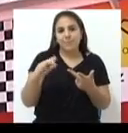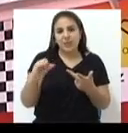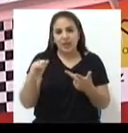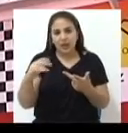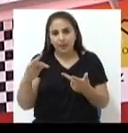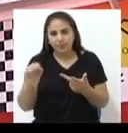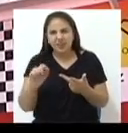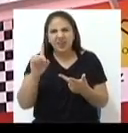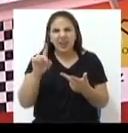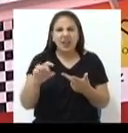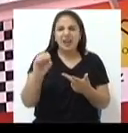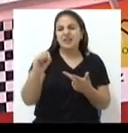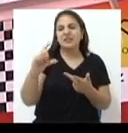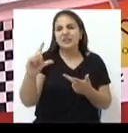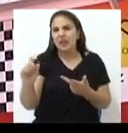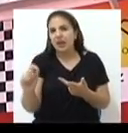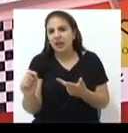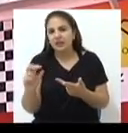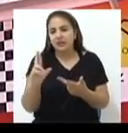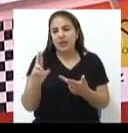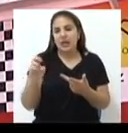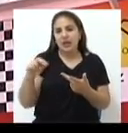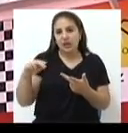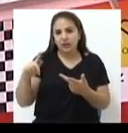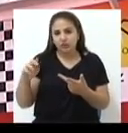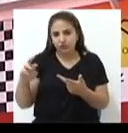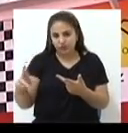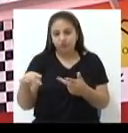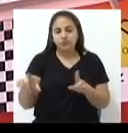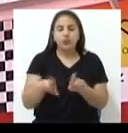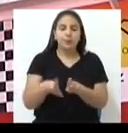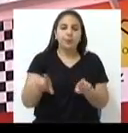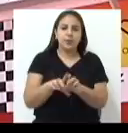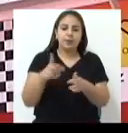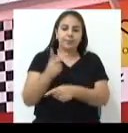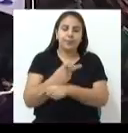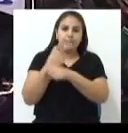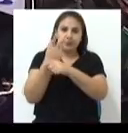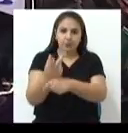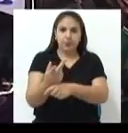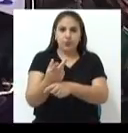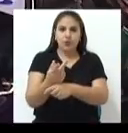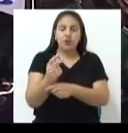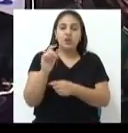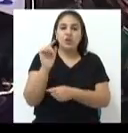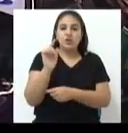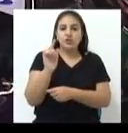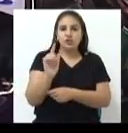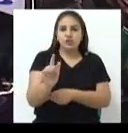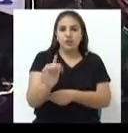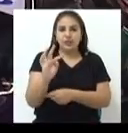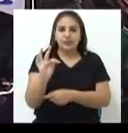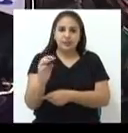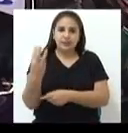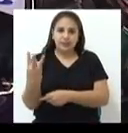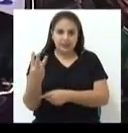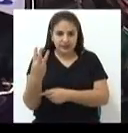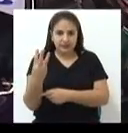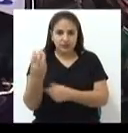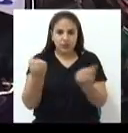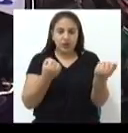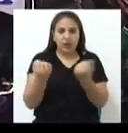que era as S10, Ranger e tudo, e fui campeão da GT3. dos carros Gran Turismo